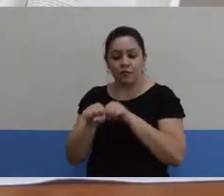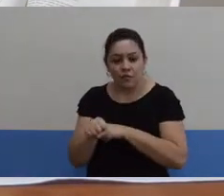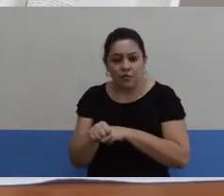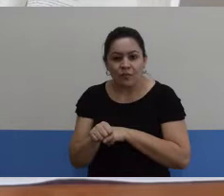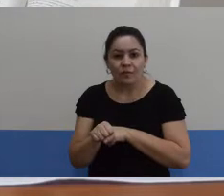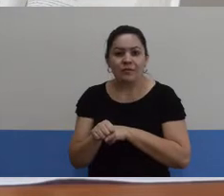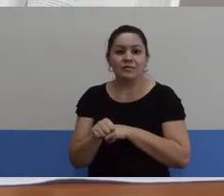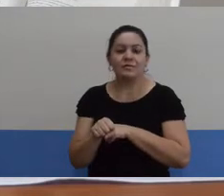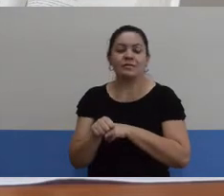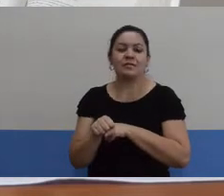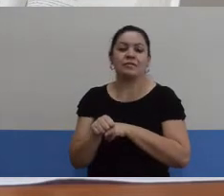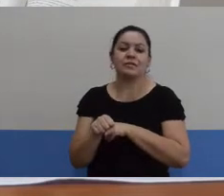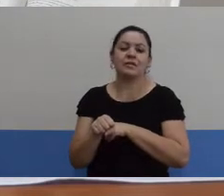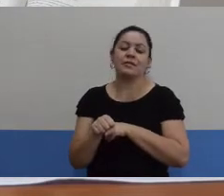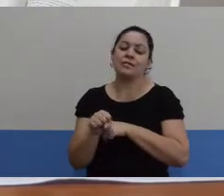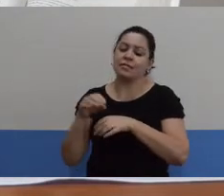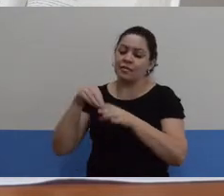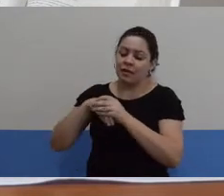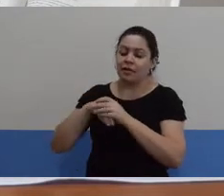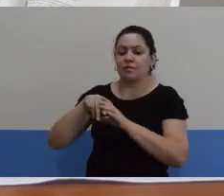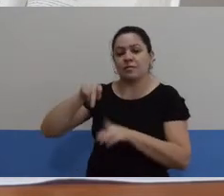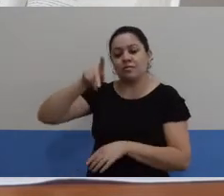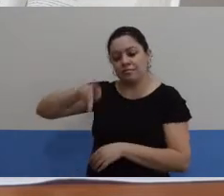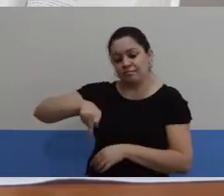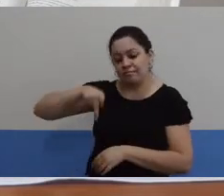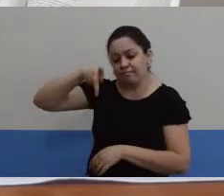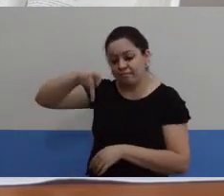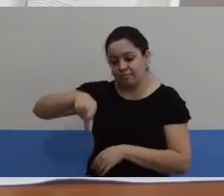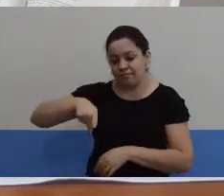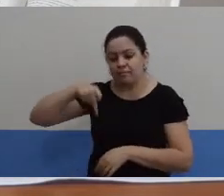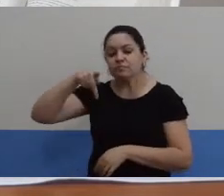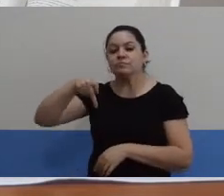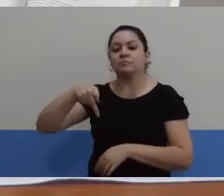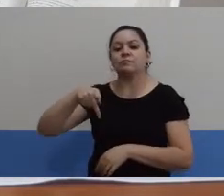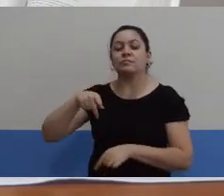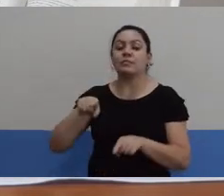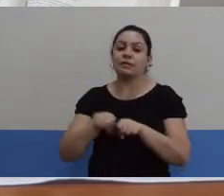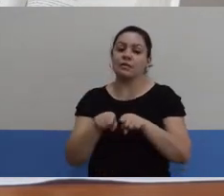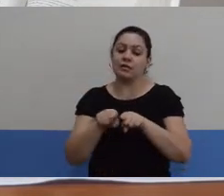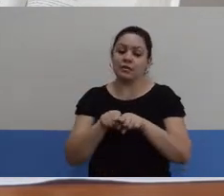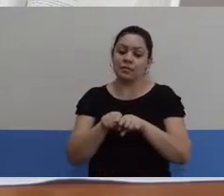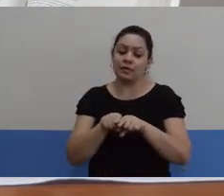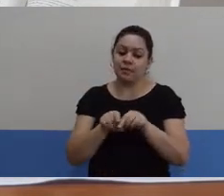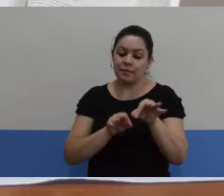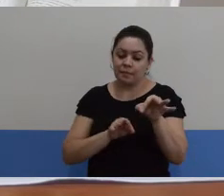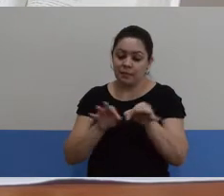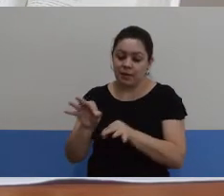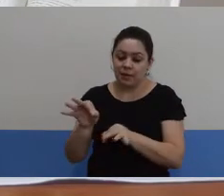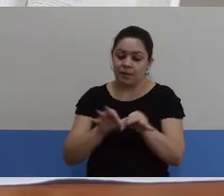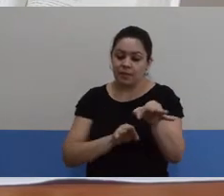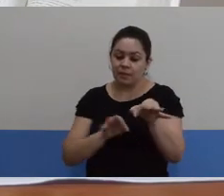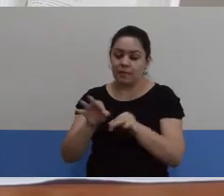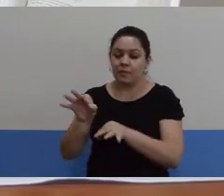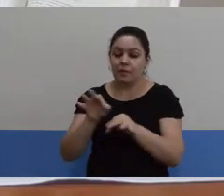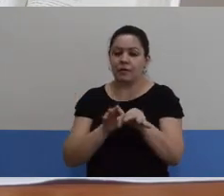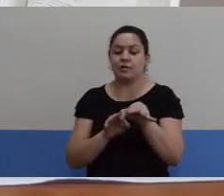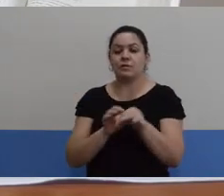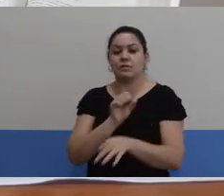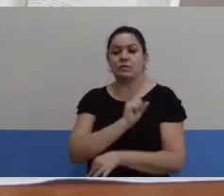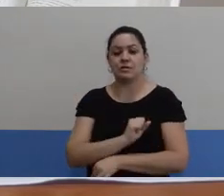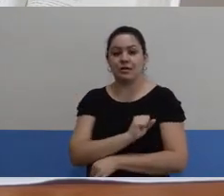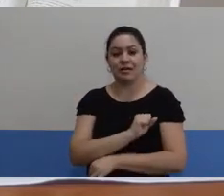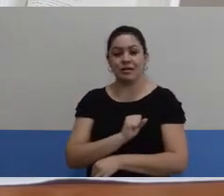no movimento, na pastoral, movimento de preparação para os sacramentos e os momentos